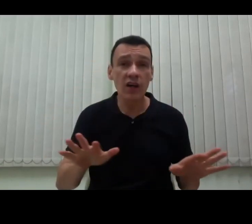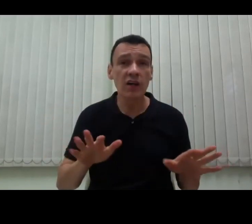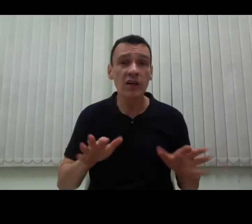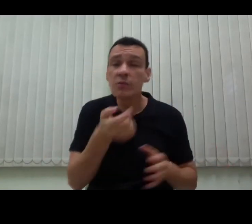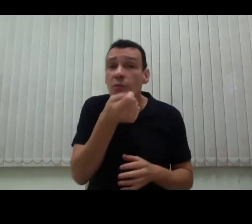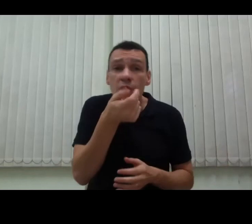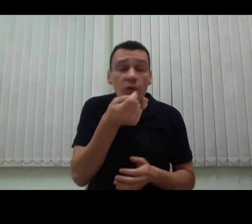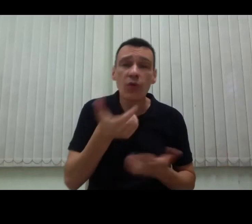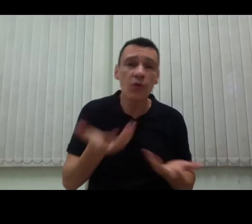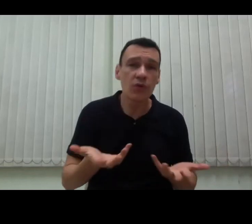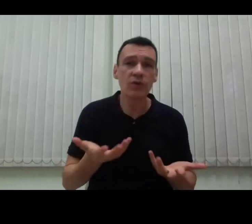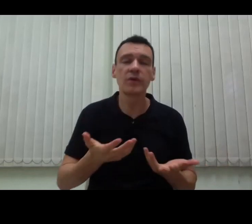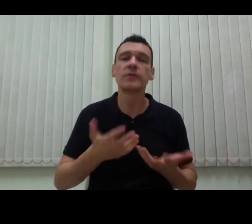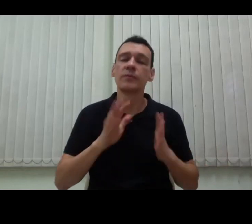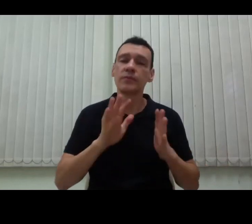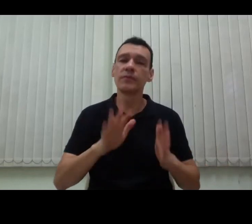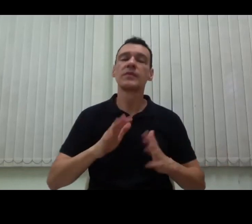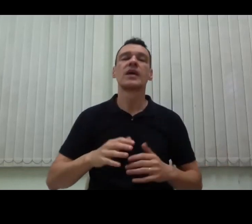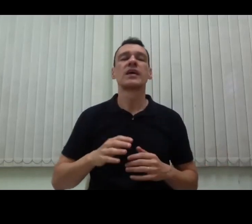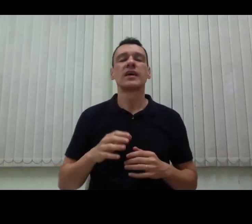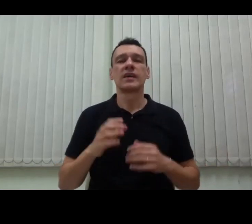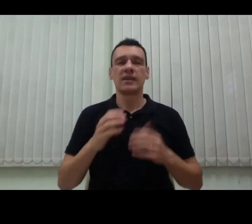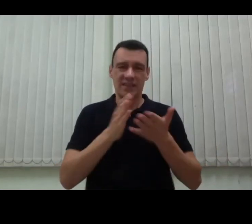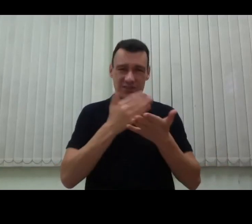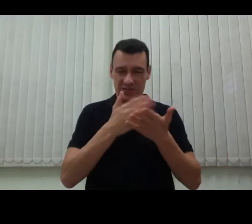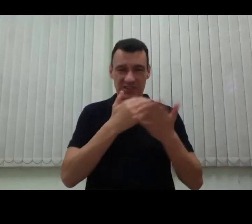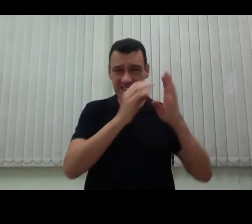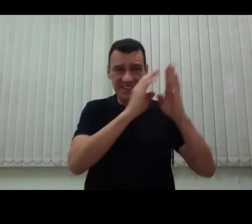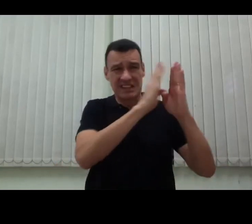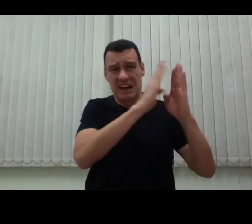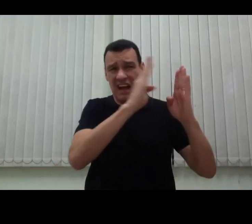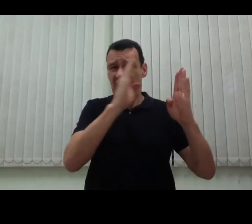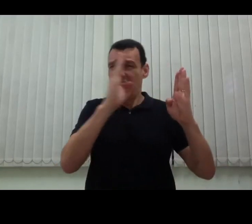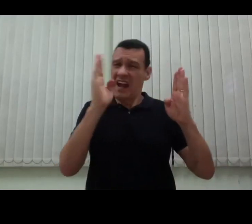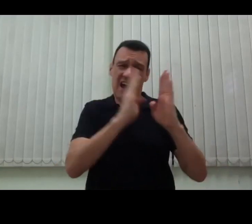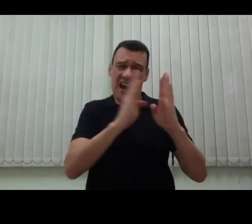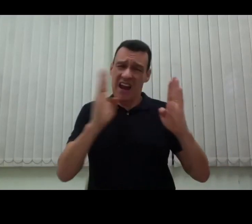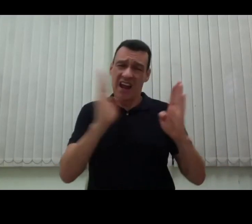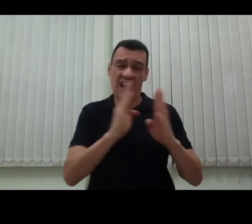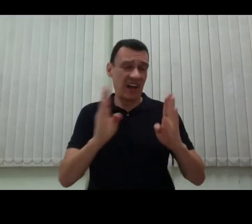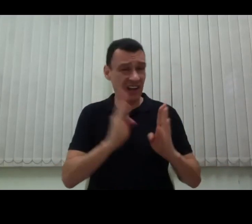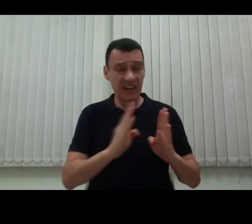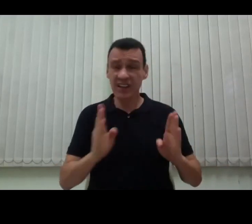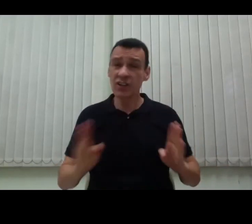no geral, aquele acervo que naquela época foi uma doação do Instituto